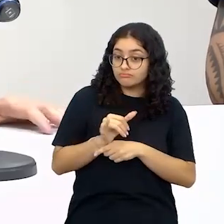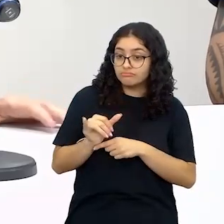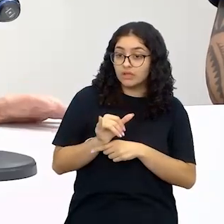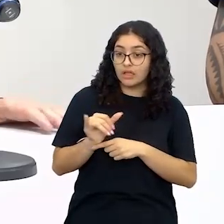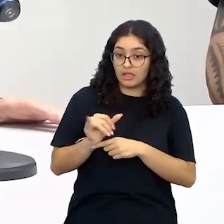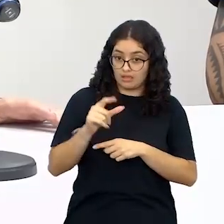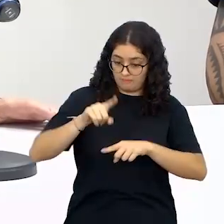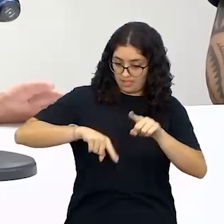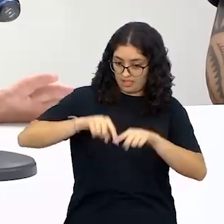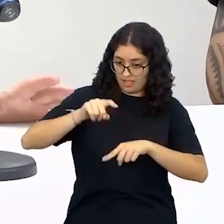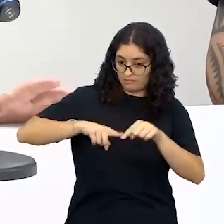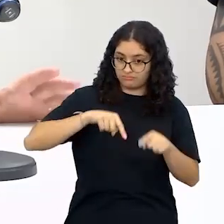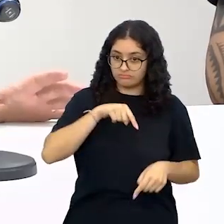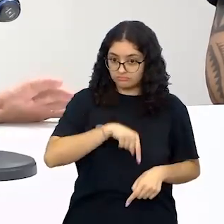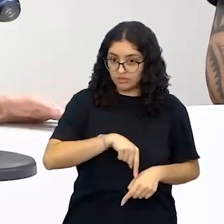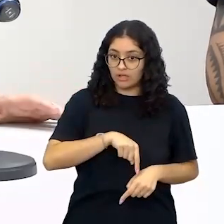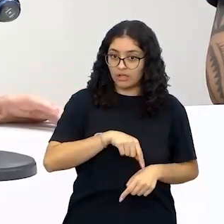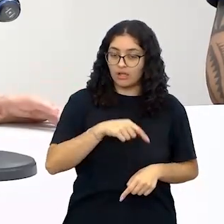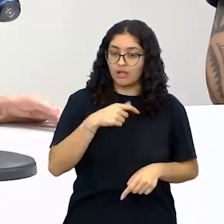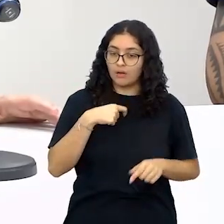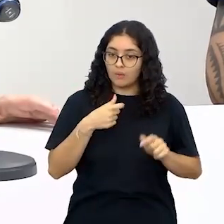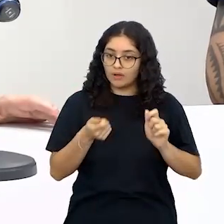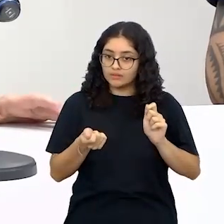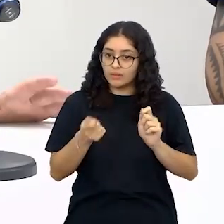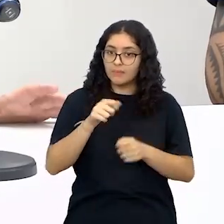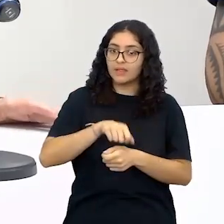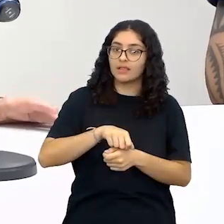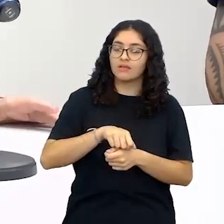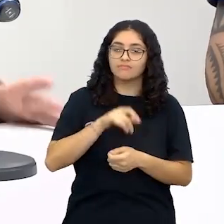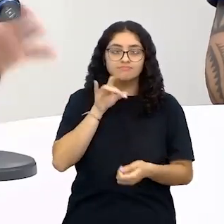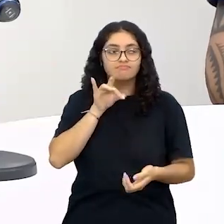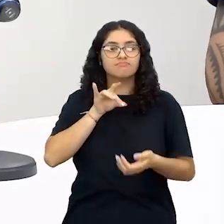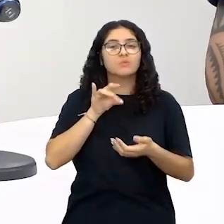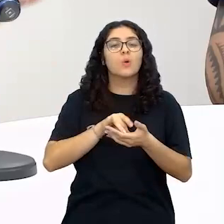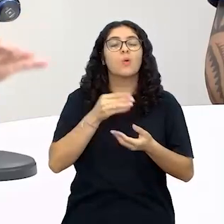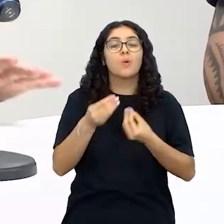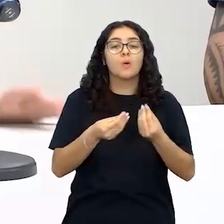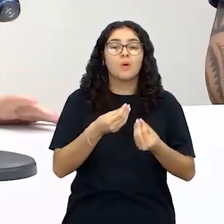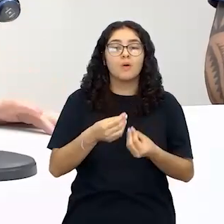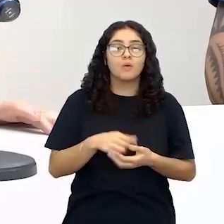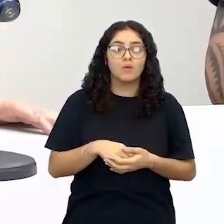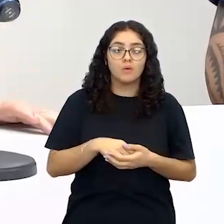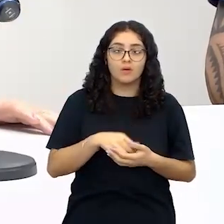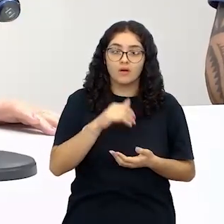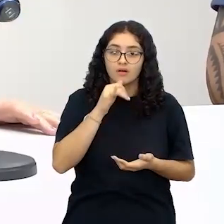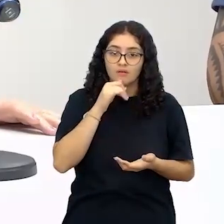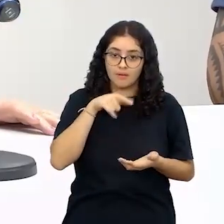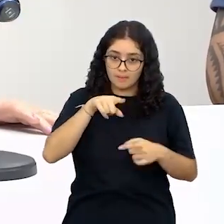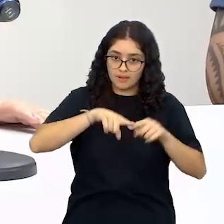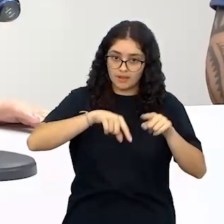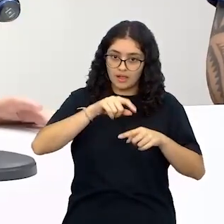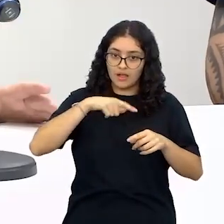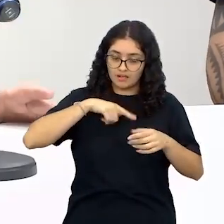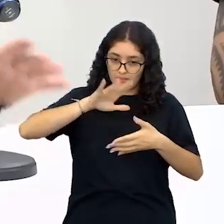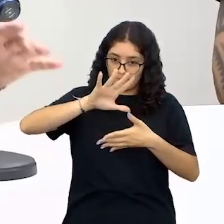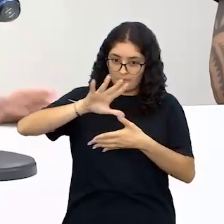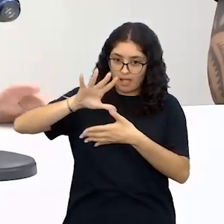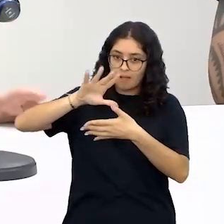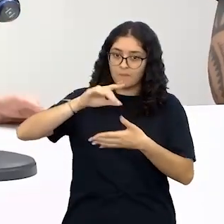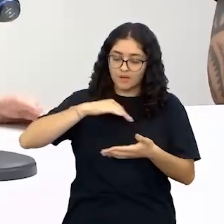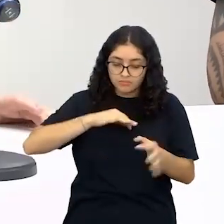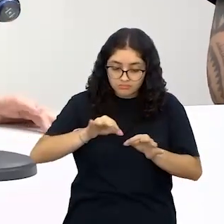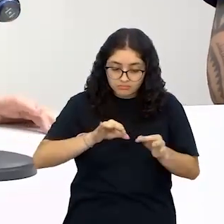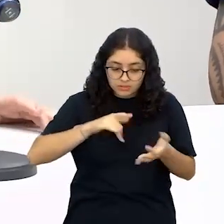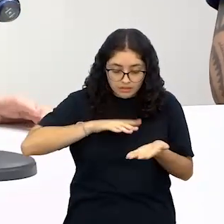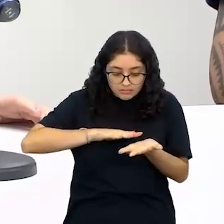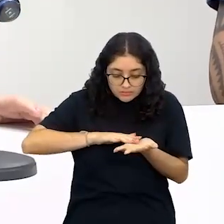transformar esse material em material concreto. Fazendo o quê? Colocando texturas no mapa. E eu vou